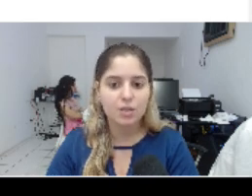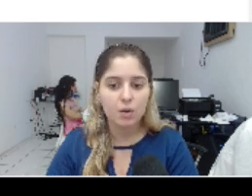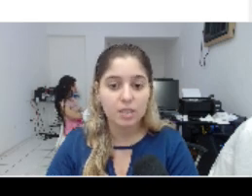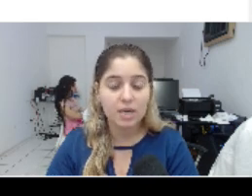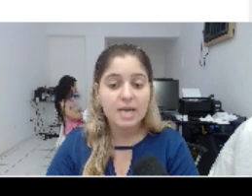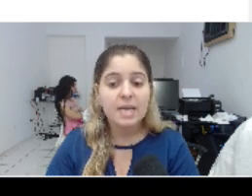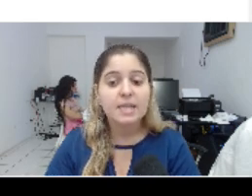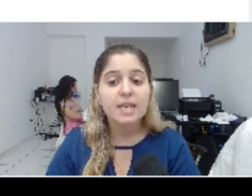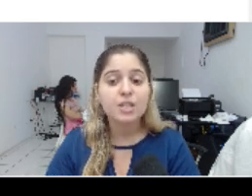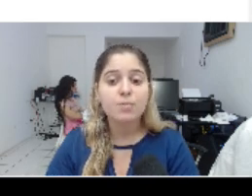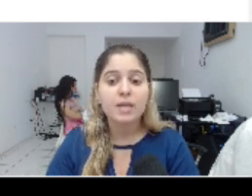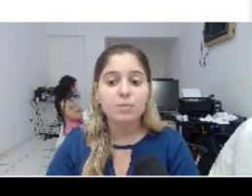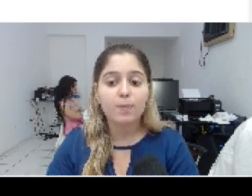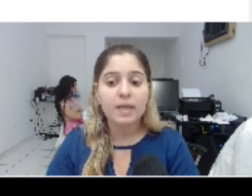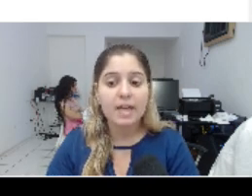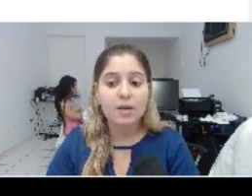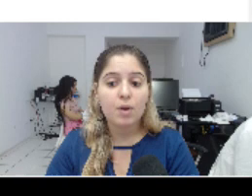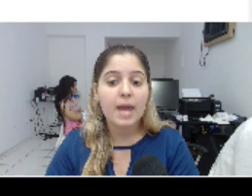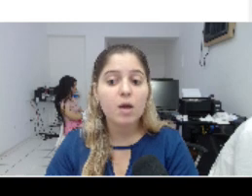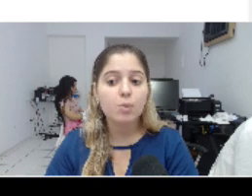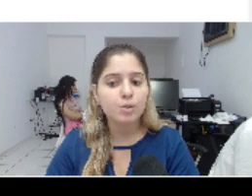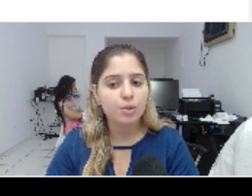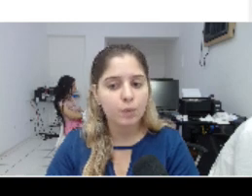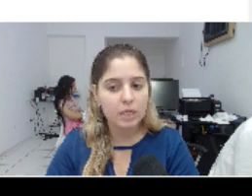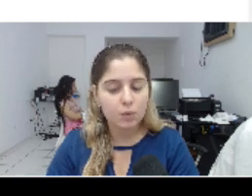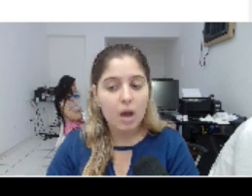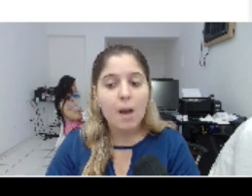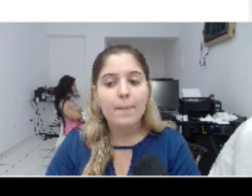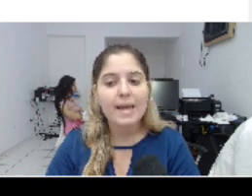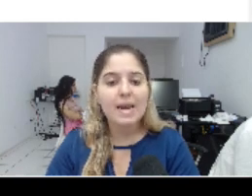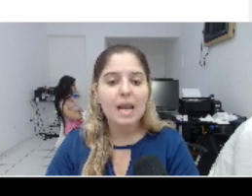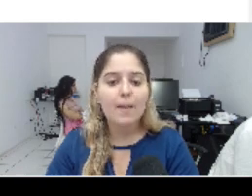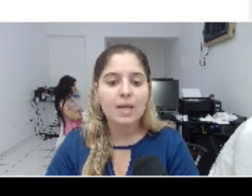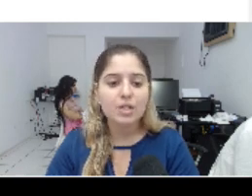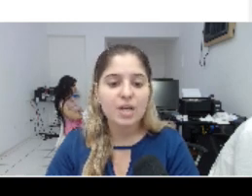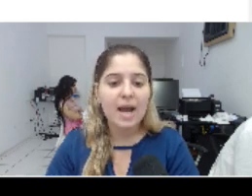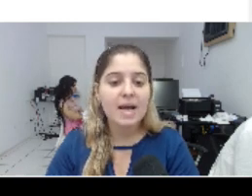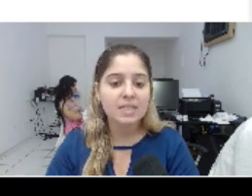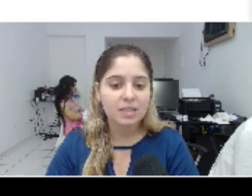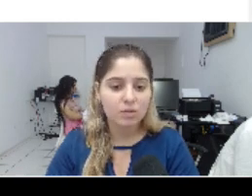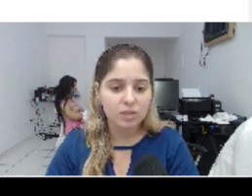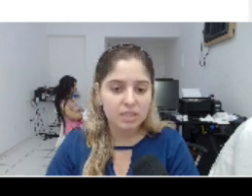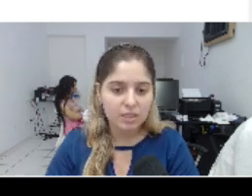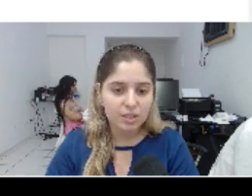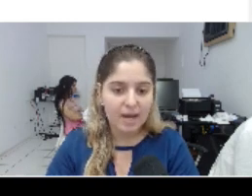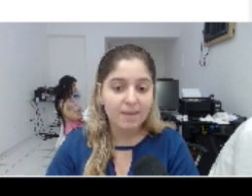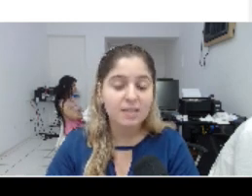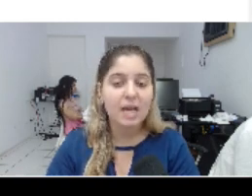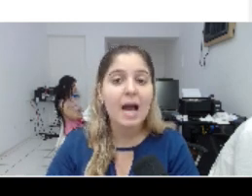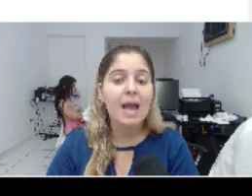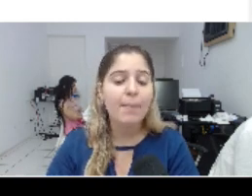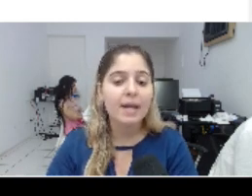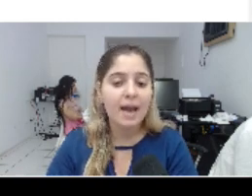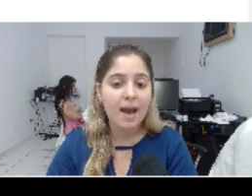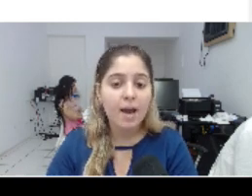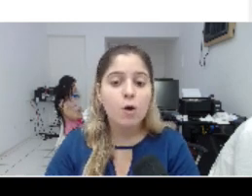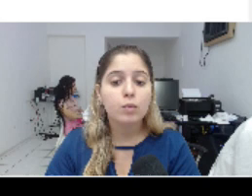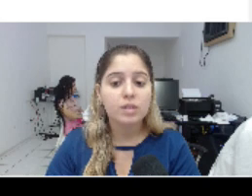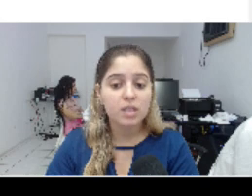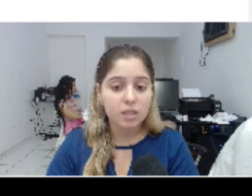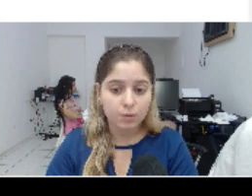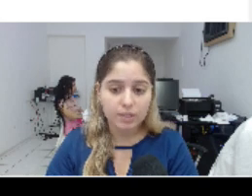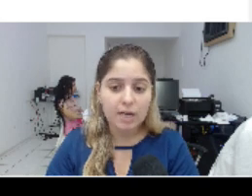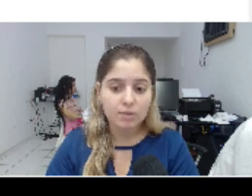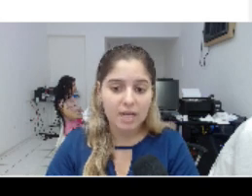sede histórica, neste mesmo plenário reconstituído, paralelamente às ações destinadas a reparar